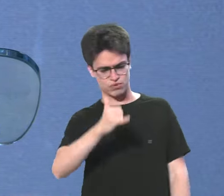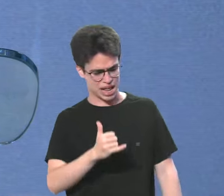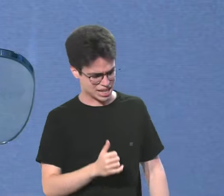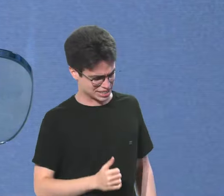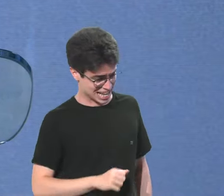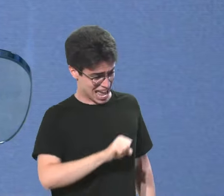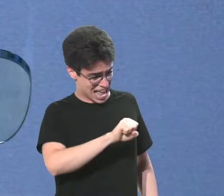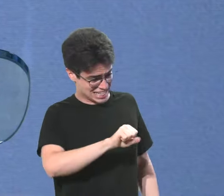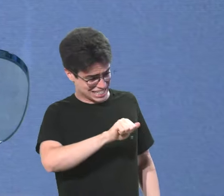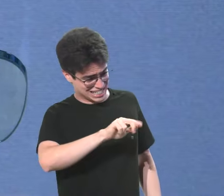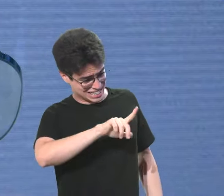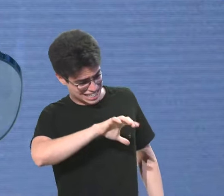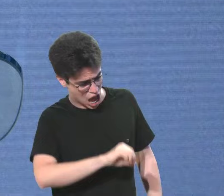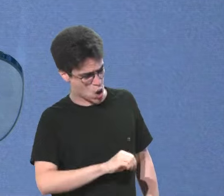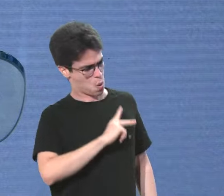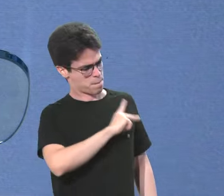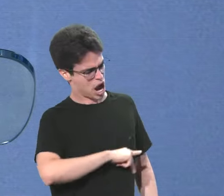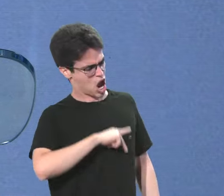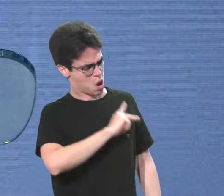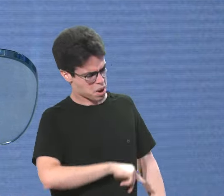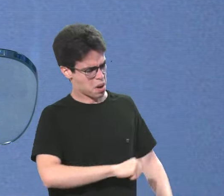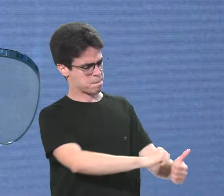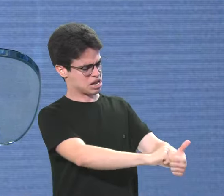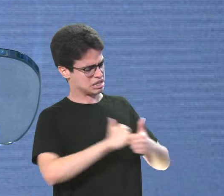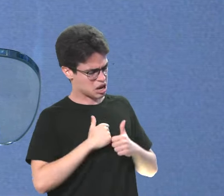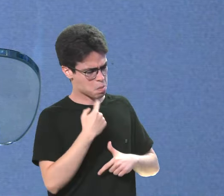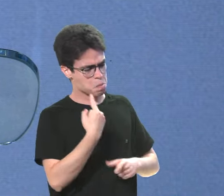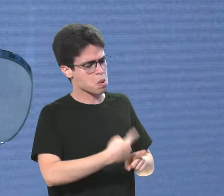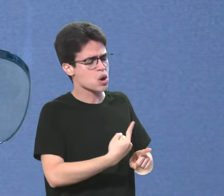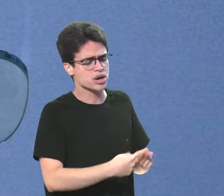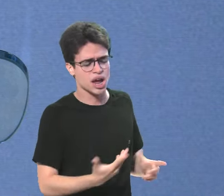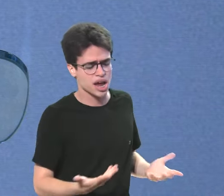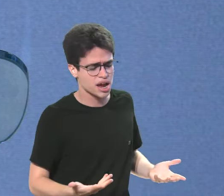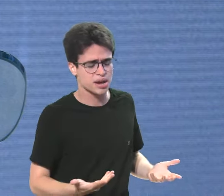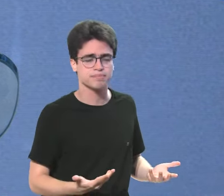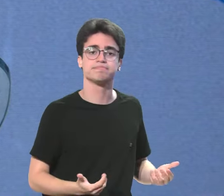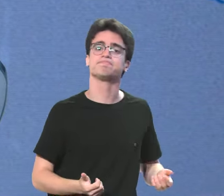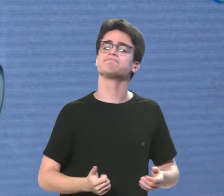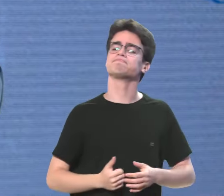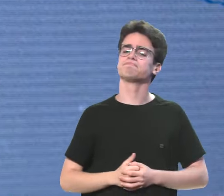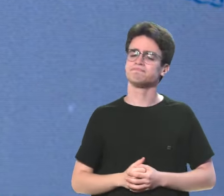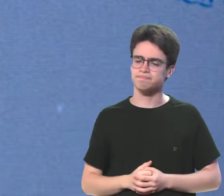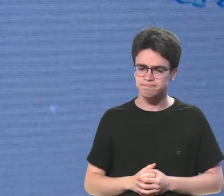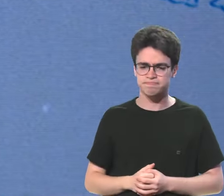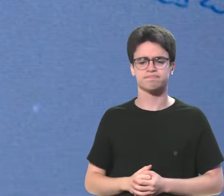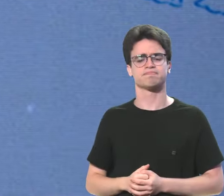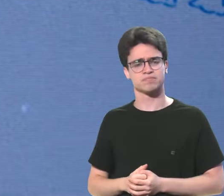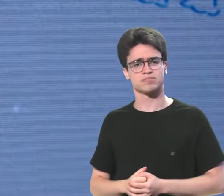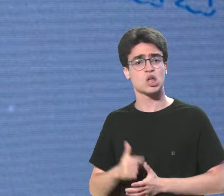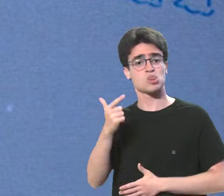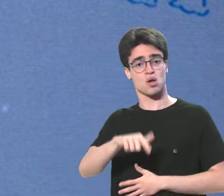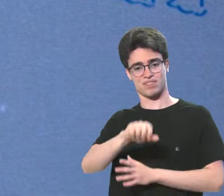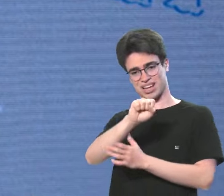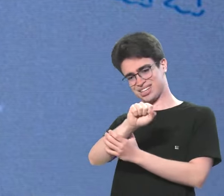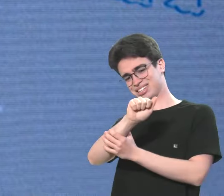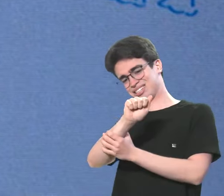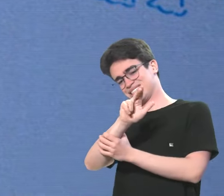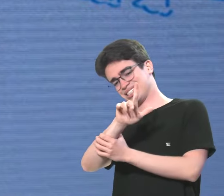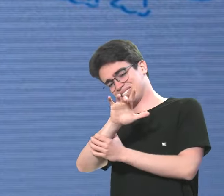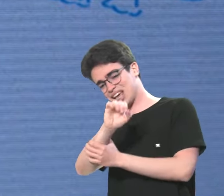Saulo Saulo Por que me persegues Jesus repete o nome de Saulo duas